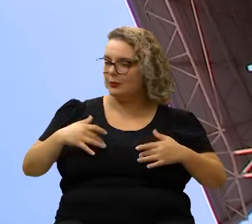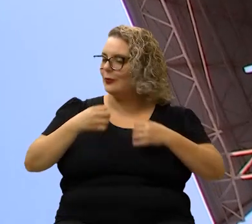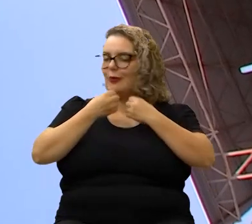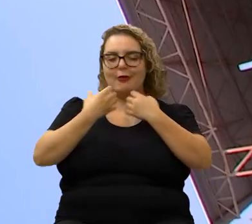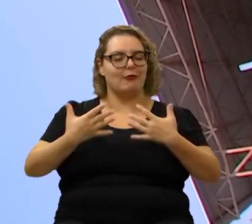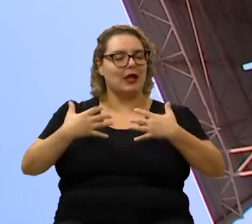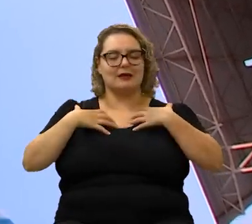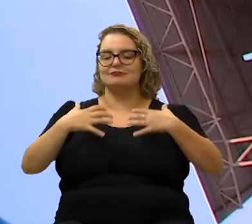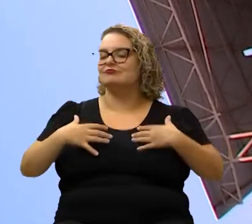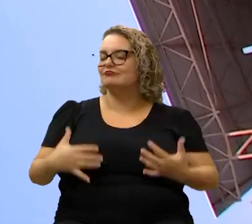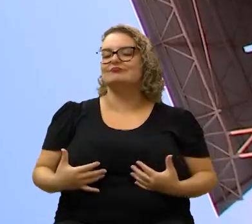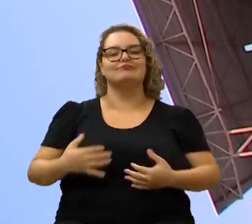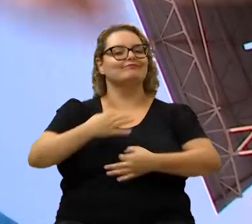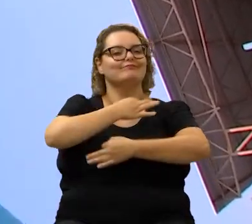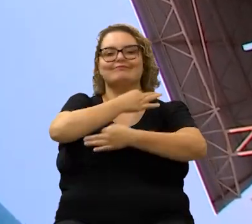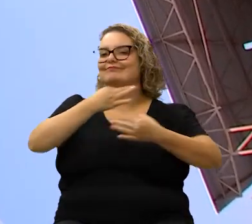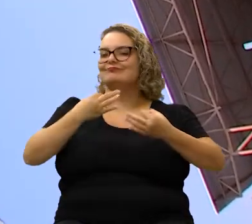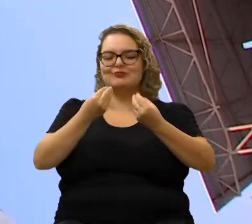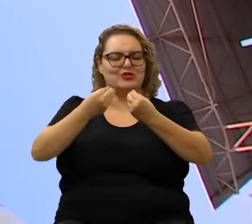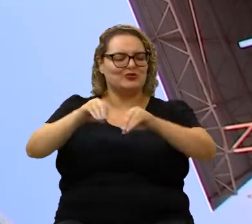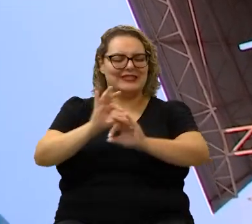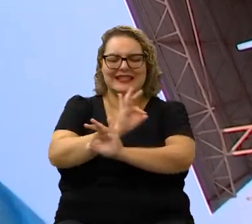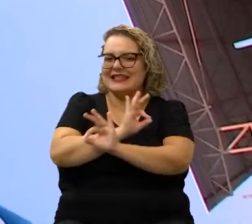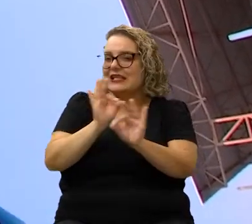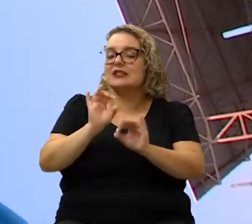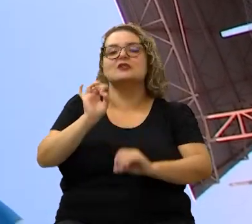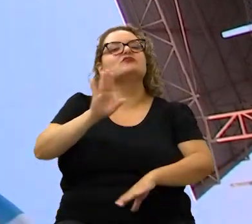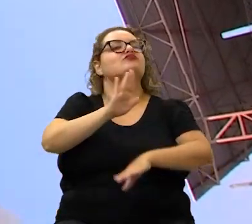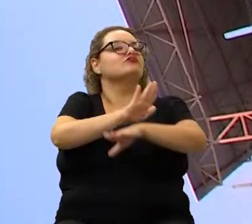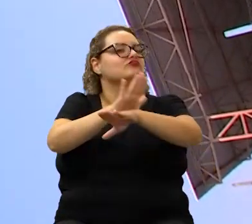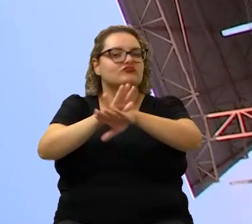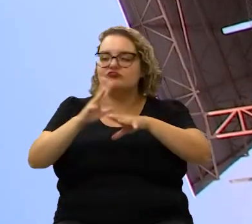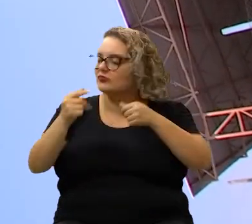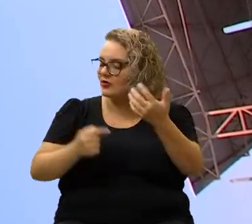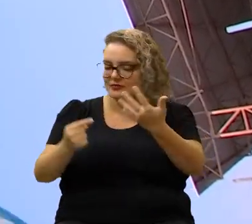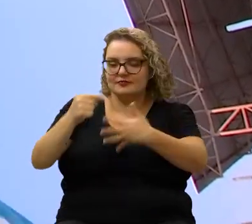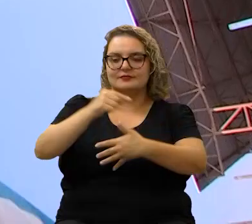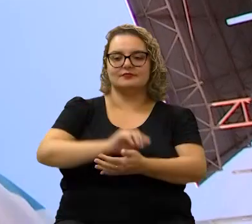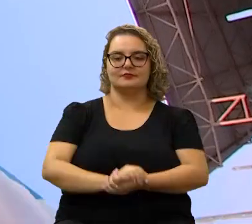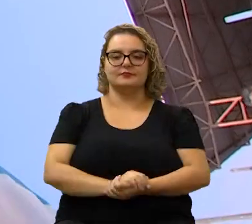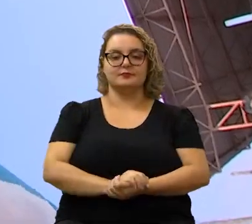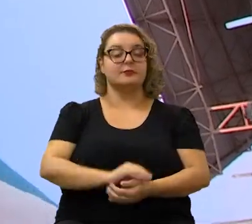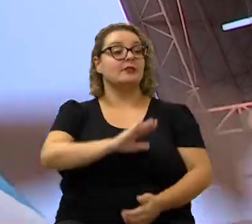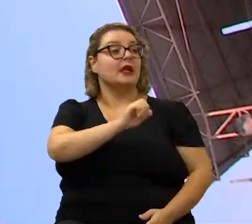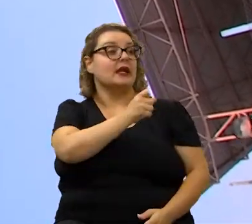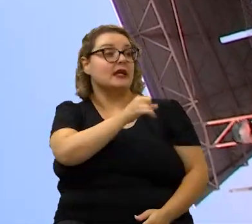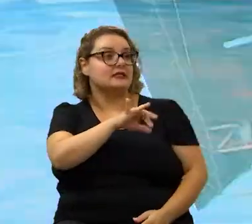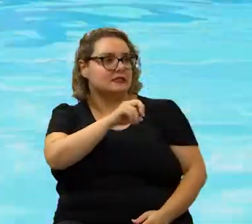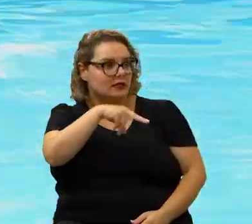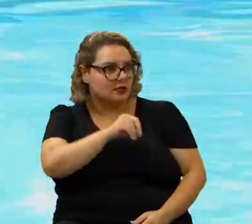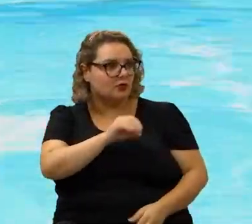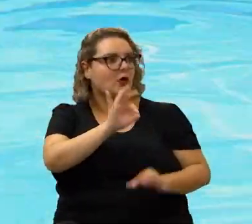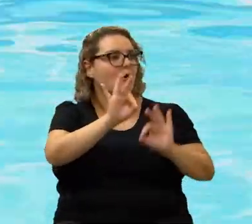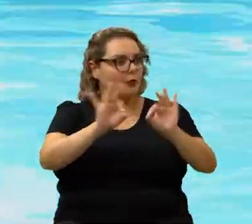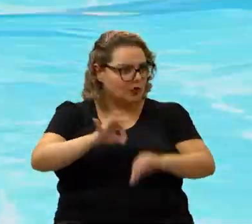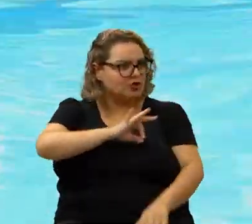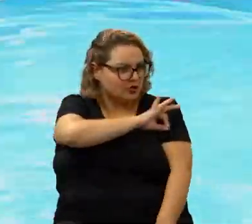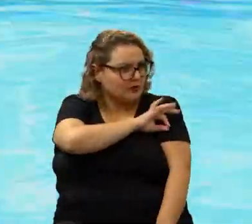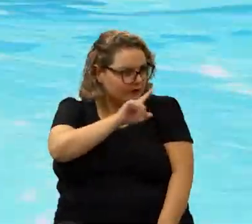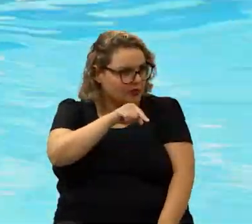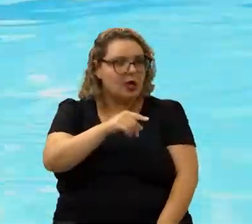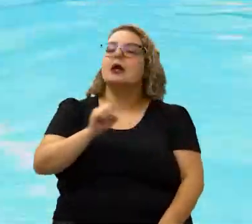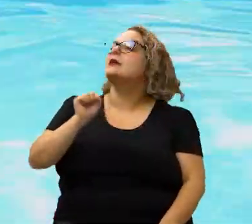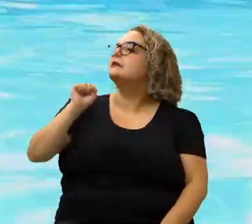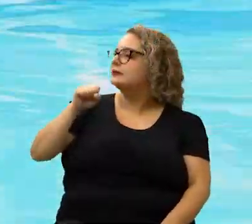por bem-estar, condicionamento físico, não prejudica em nada, só ajuda em todos os quesitos. Cassiano, aqui é um projeto da prefeitura,